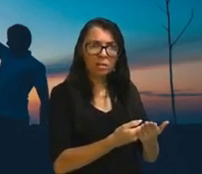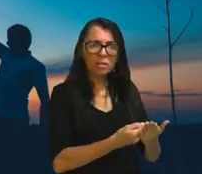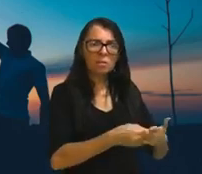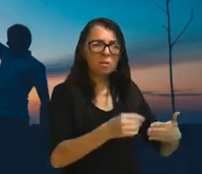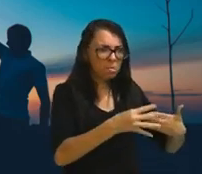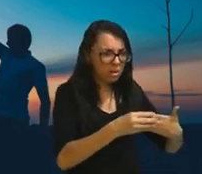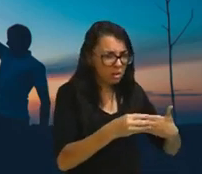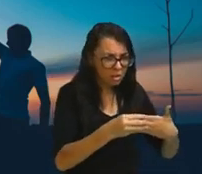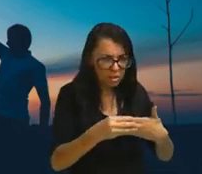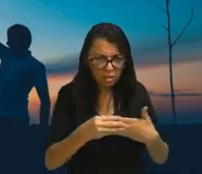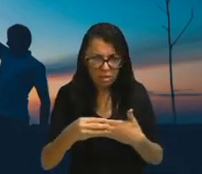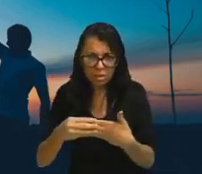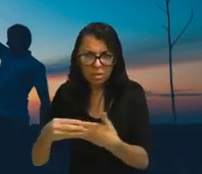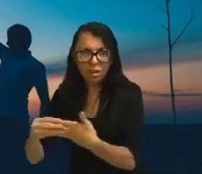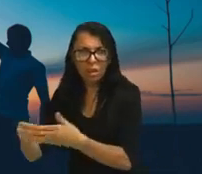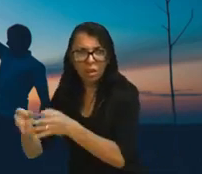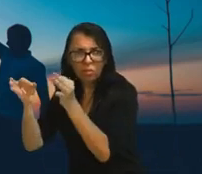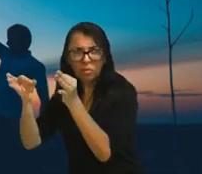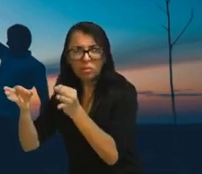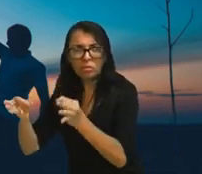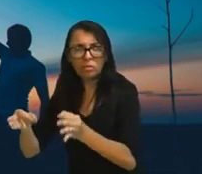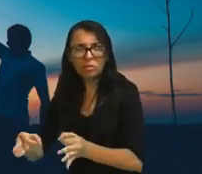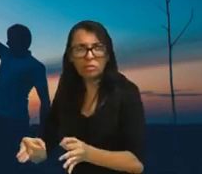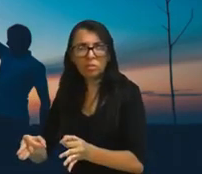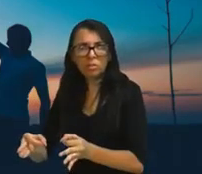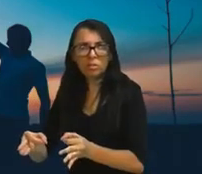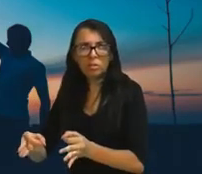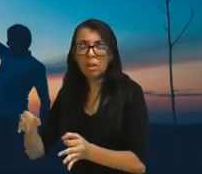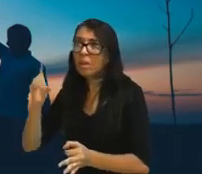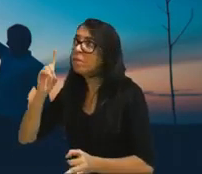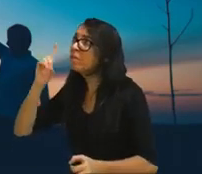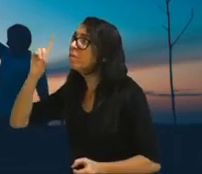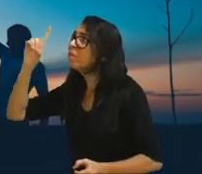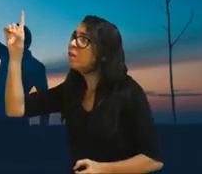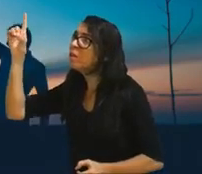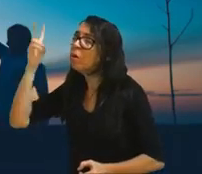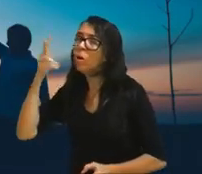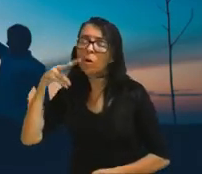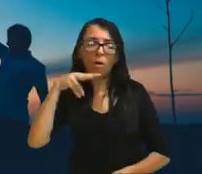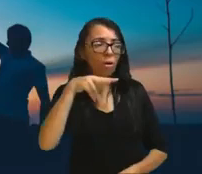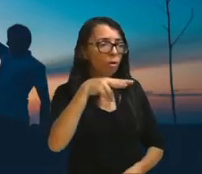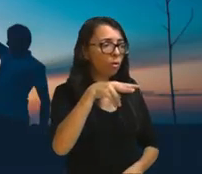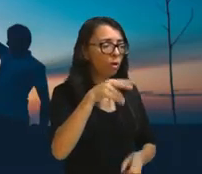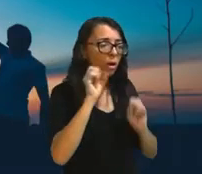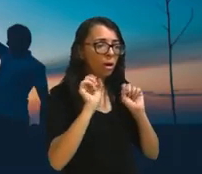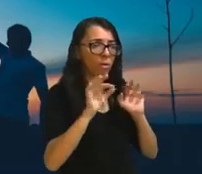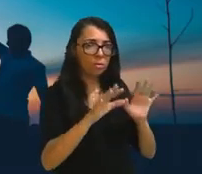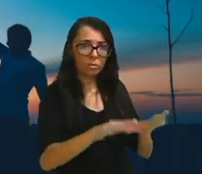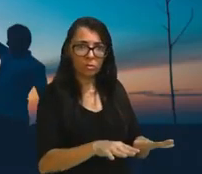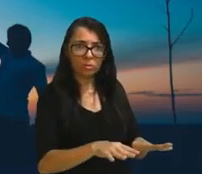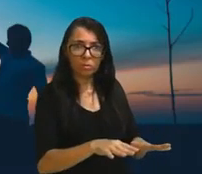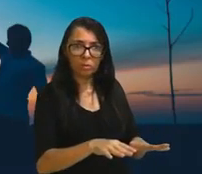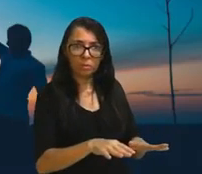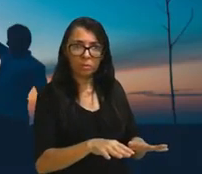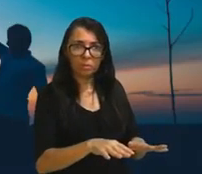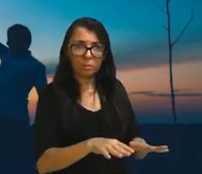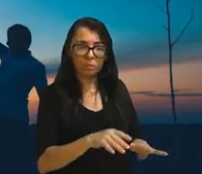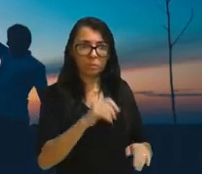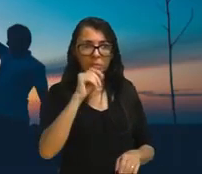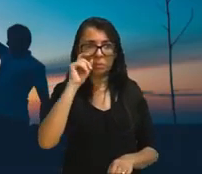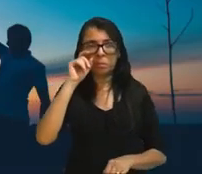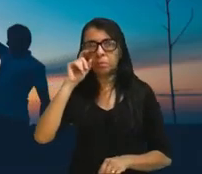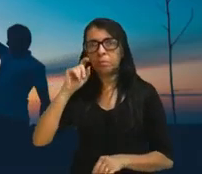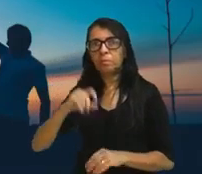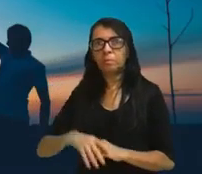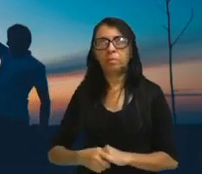como fundamento para que nós possamos então edificar o nosso lar. Você tem edificado o seu lar sobre